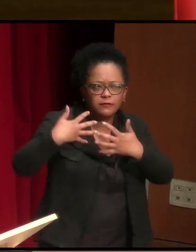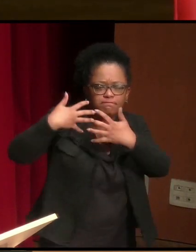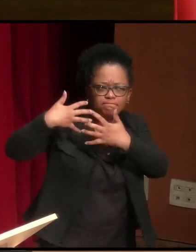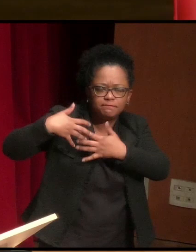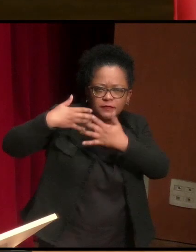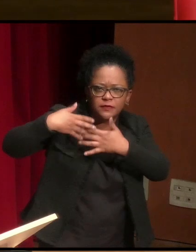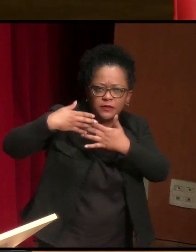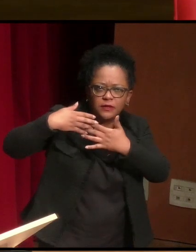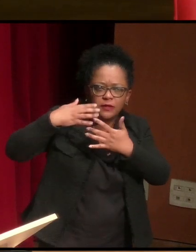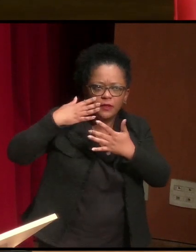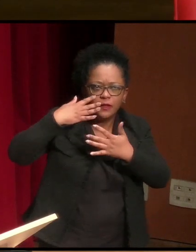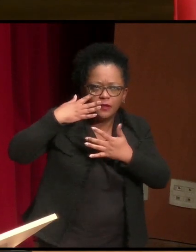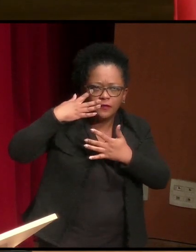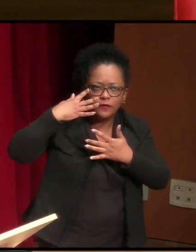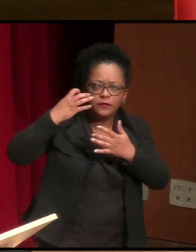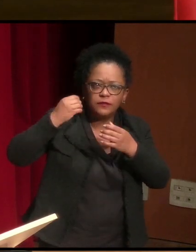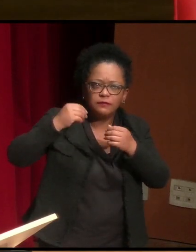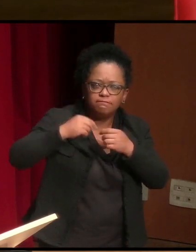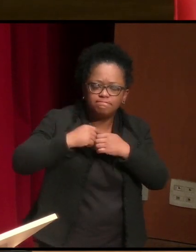contigo mesmo, né?